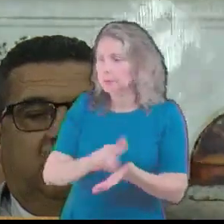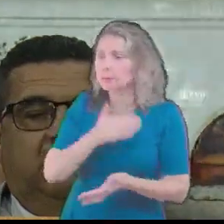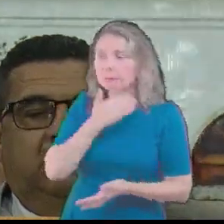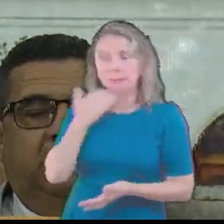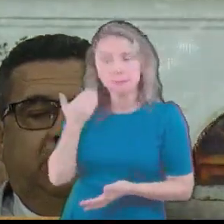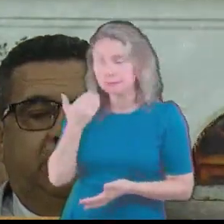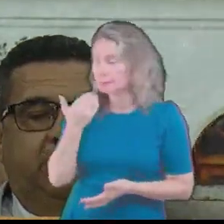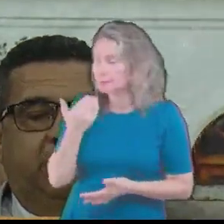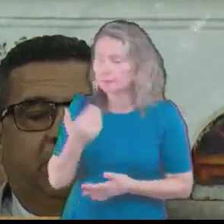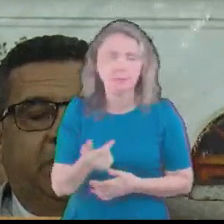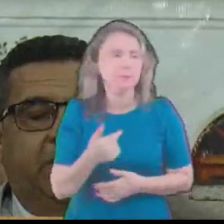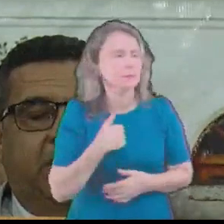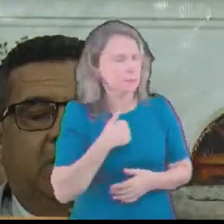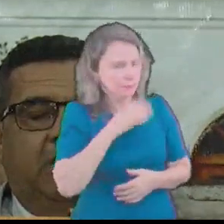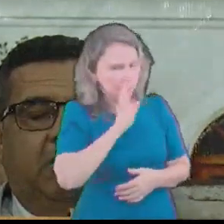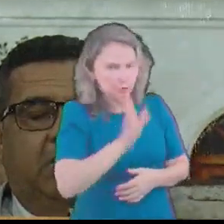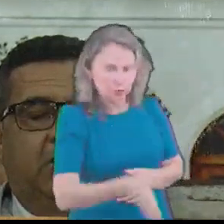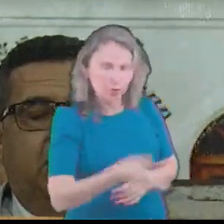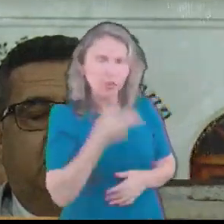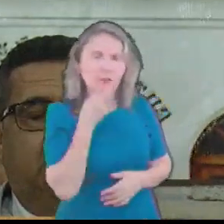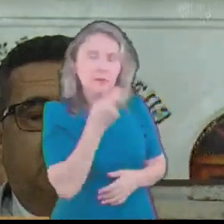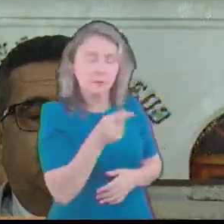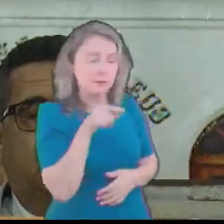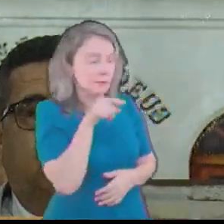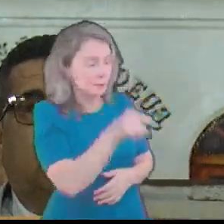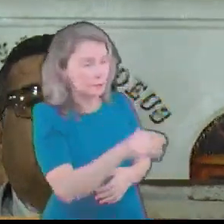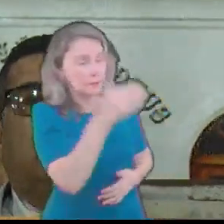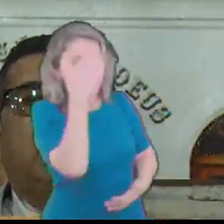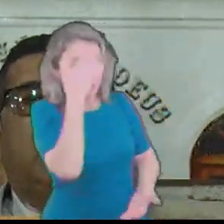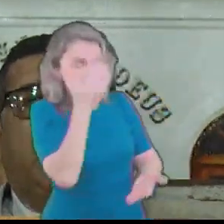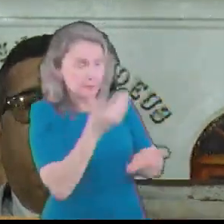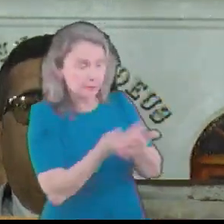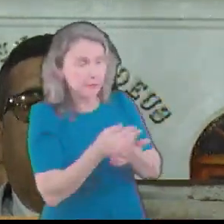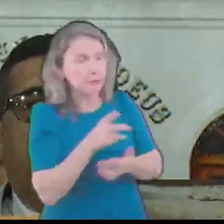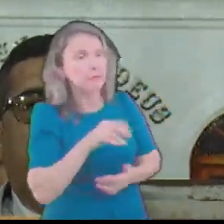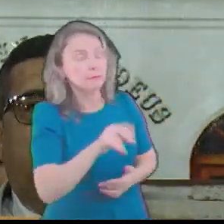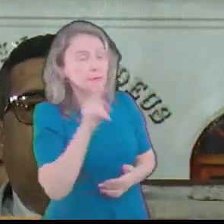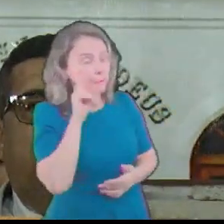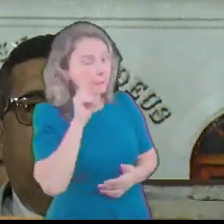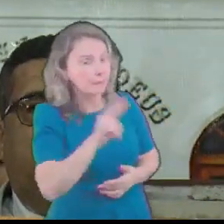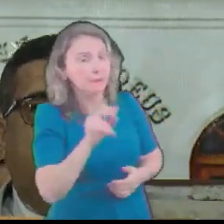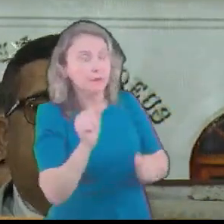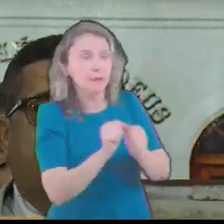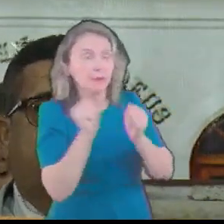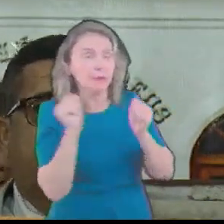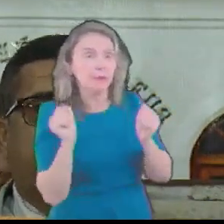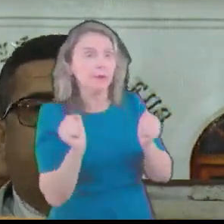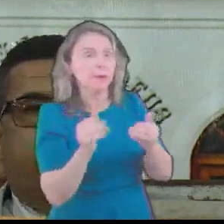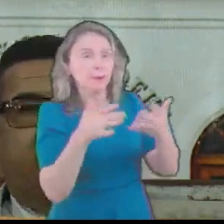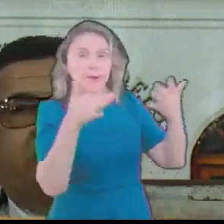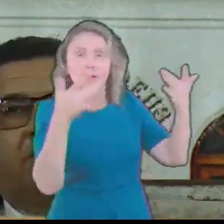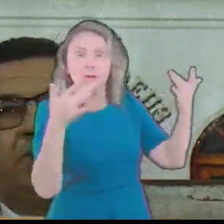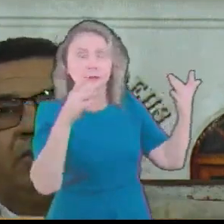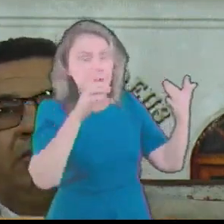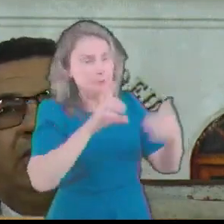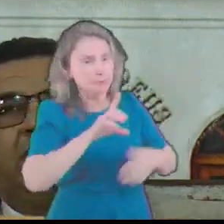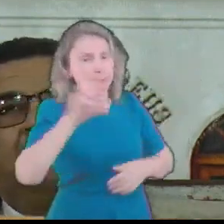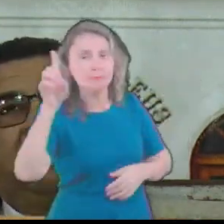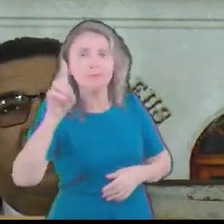já te disse, se tu creres, verás a glória de Deus.